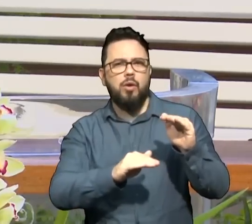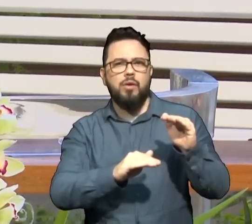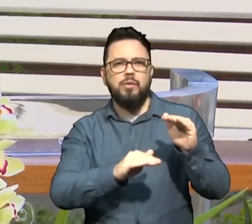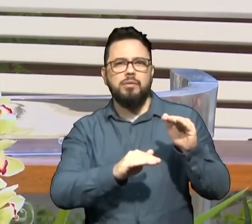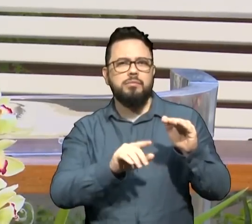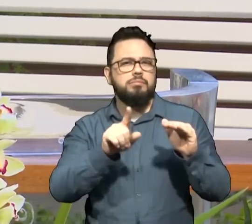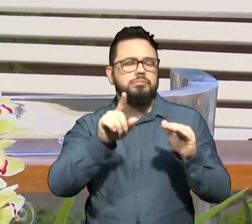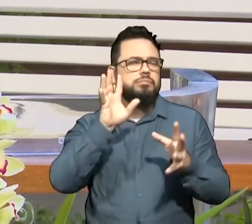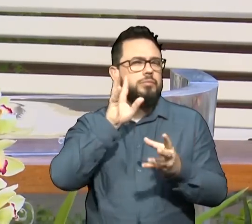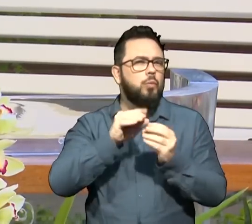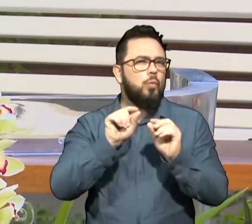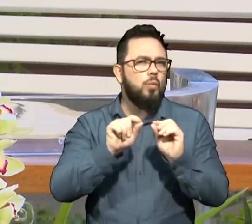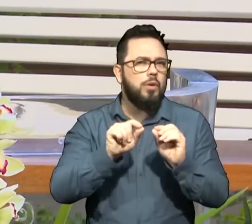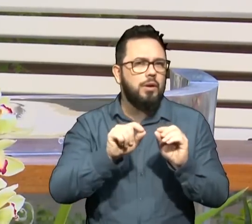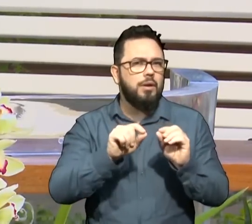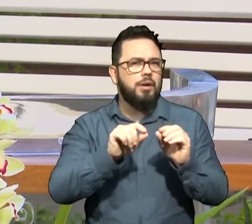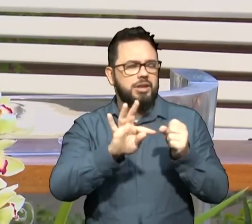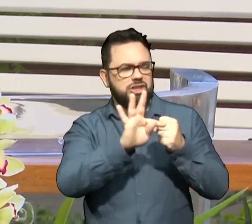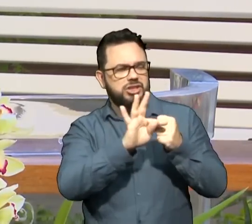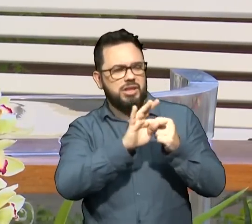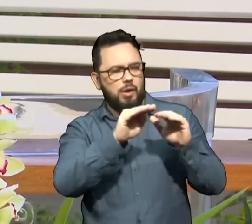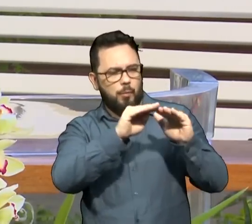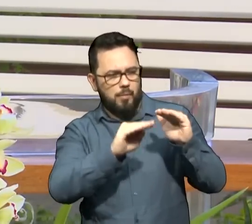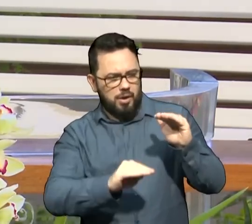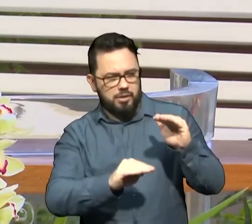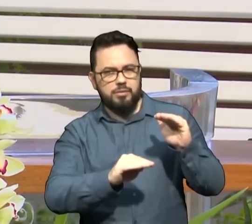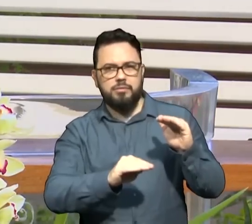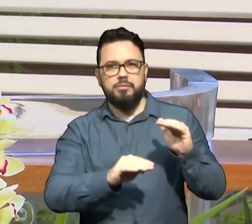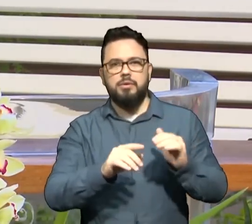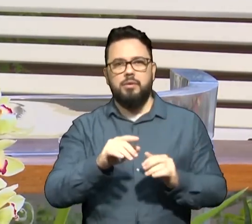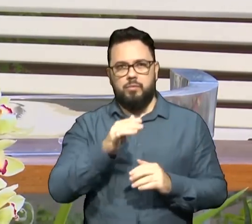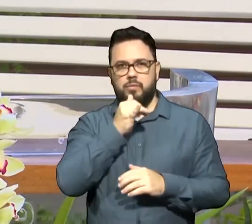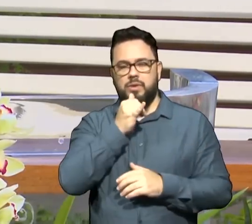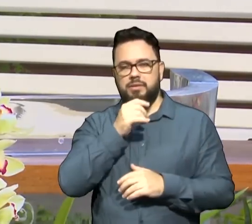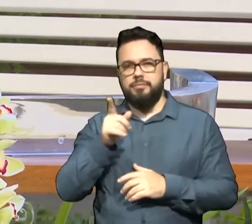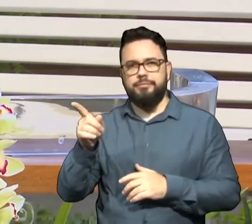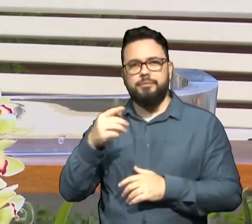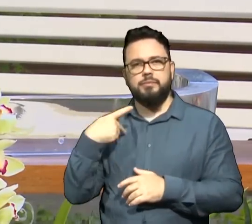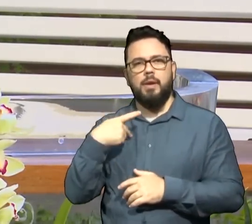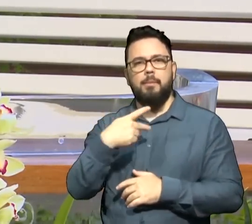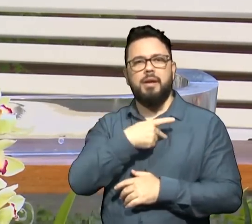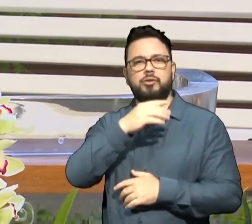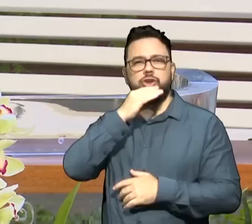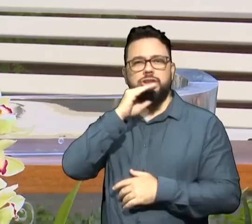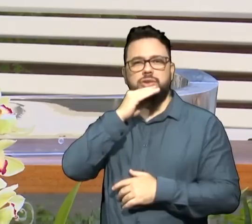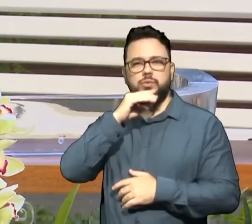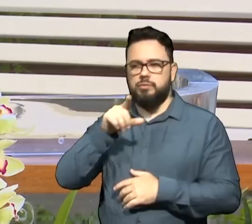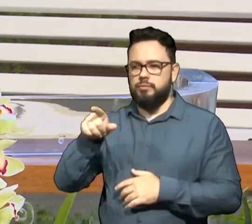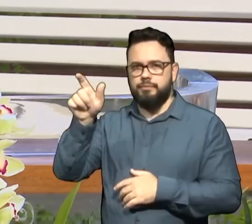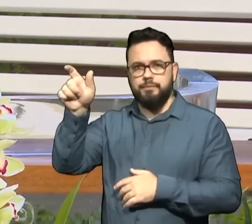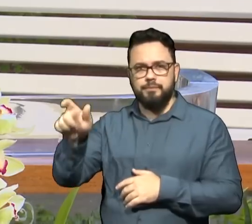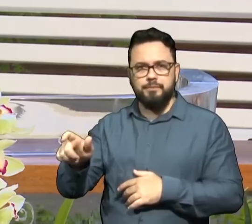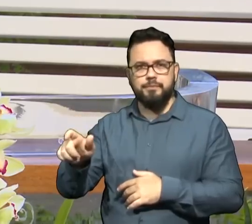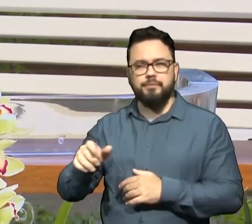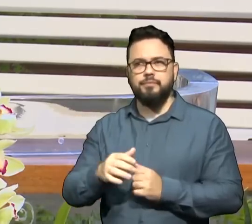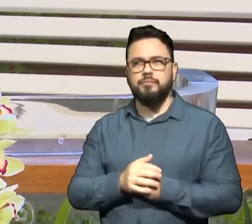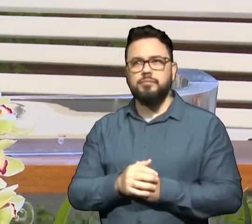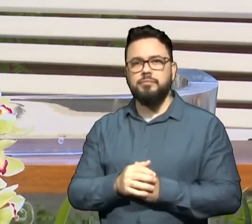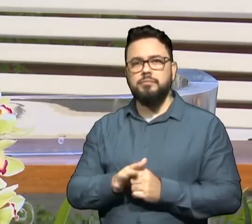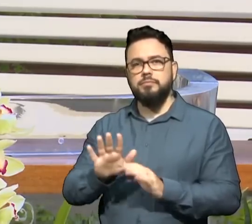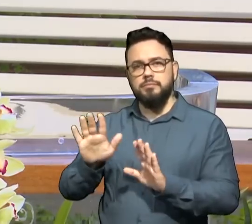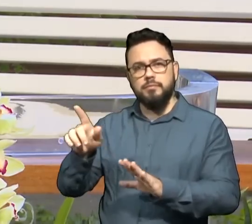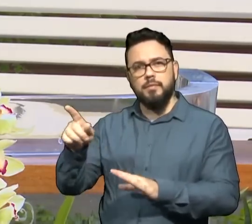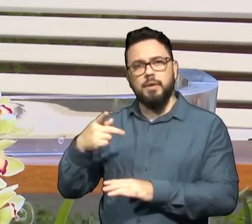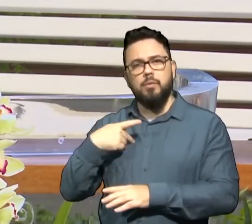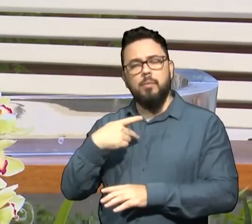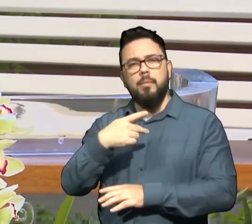você deduz aqui tem o Pastor Gilson Se eu dissesse assim olha Eh Pastor